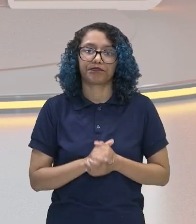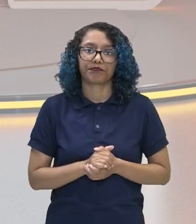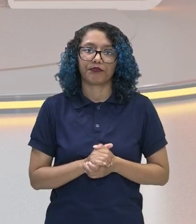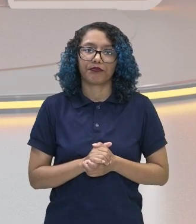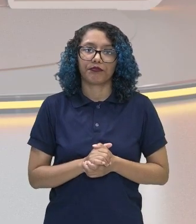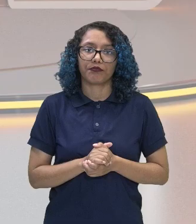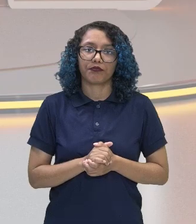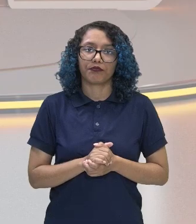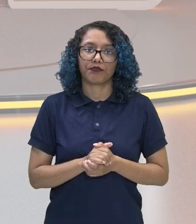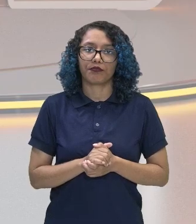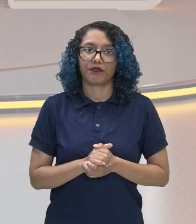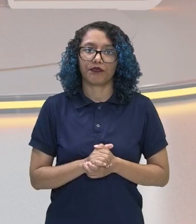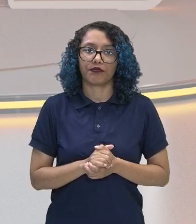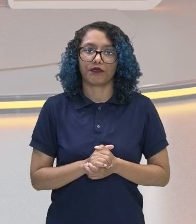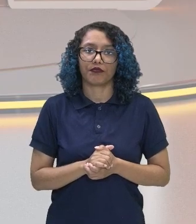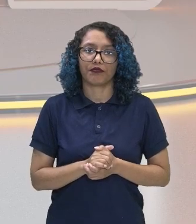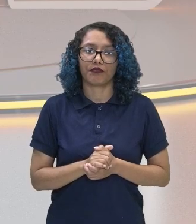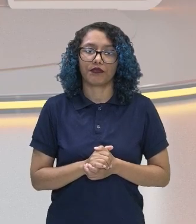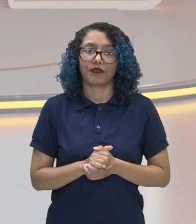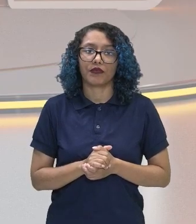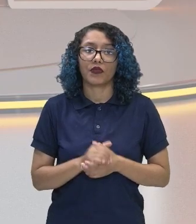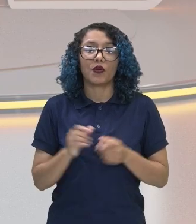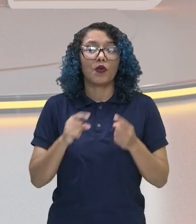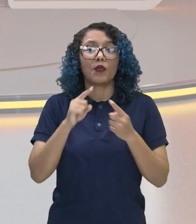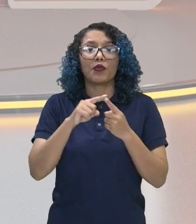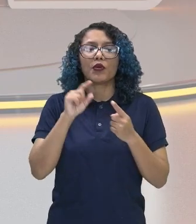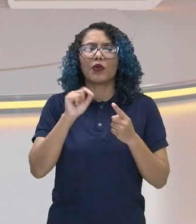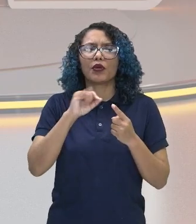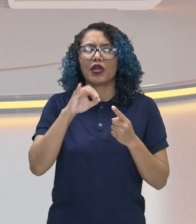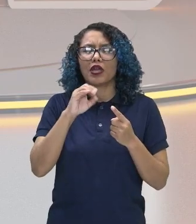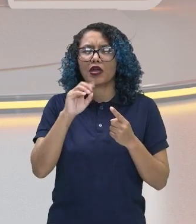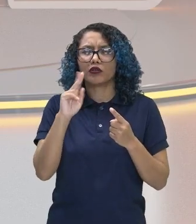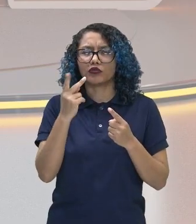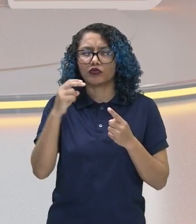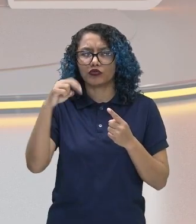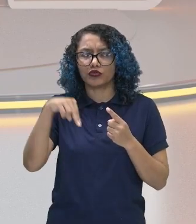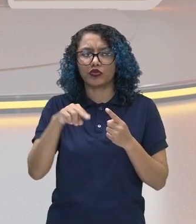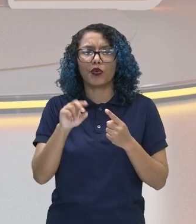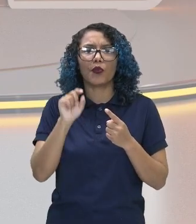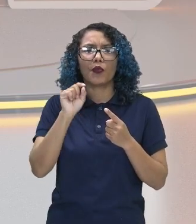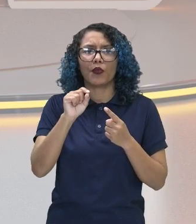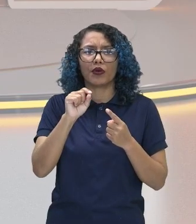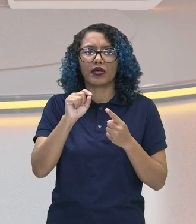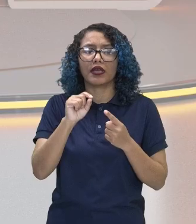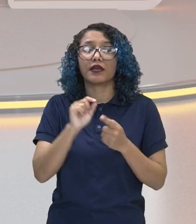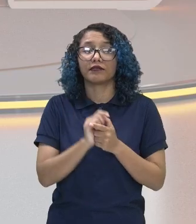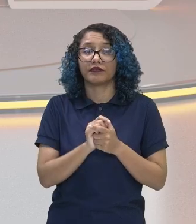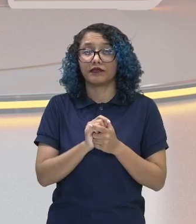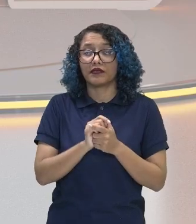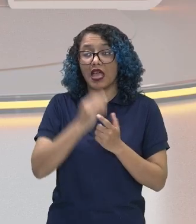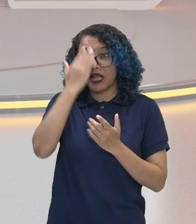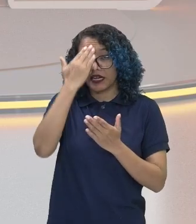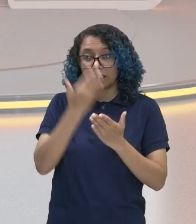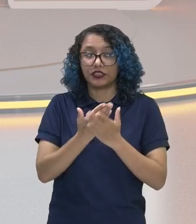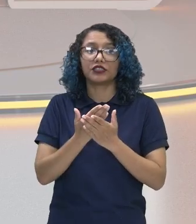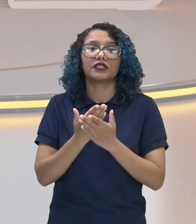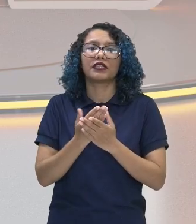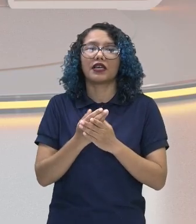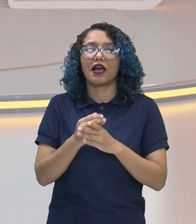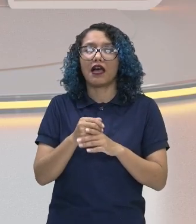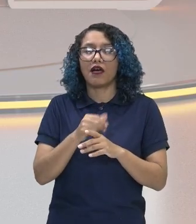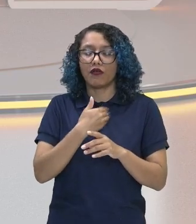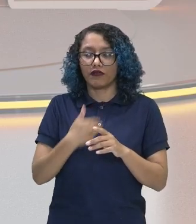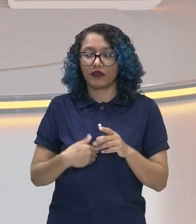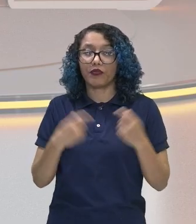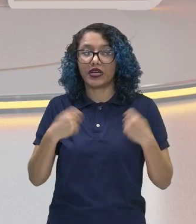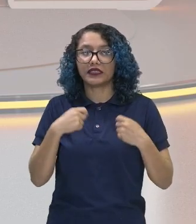John Maynard Keynes defende a intervenção estatal para regular a economia